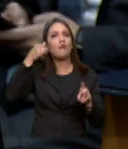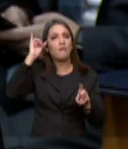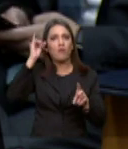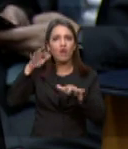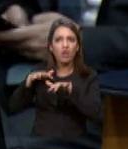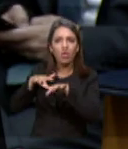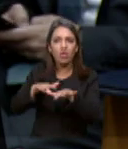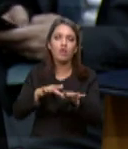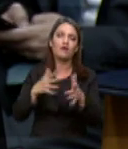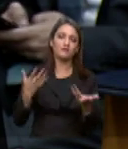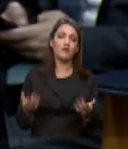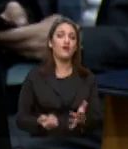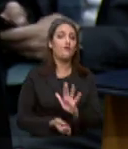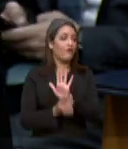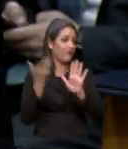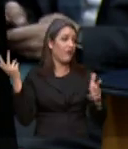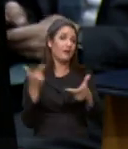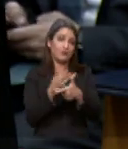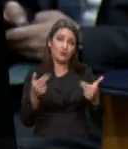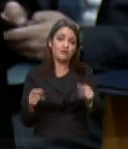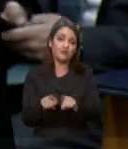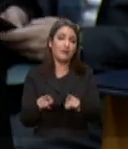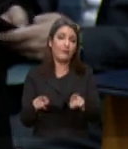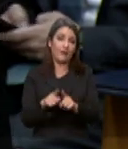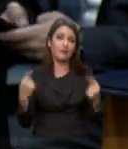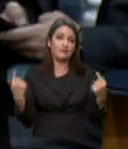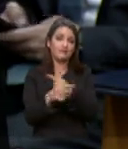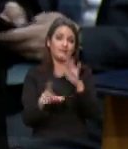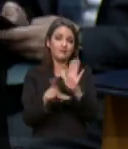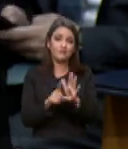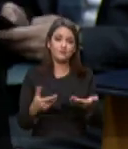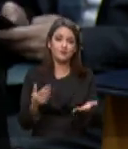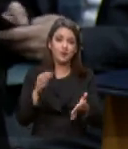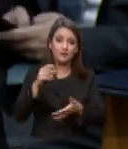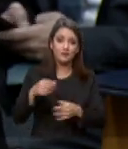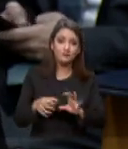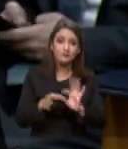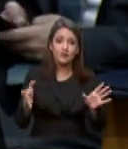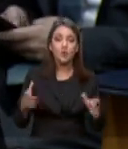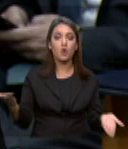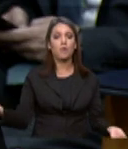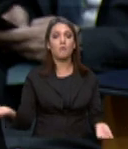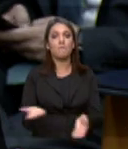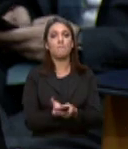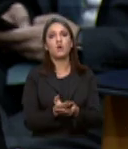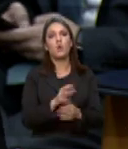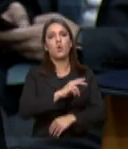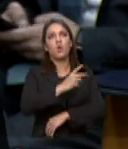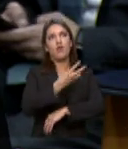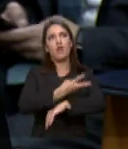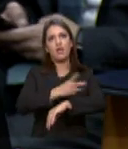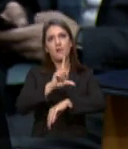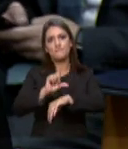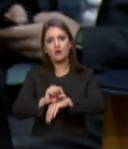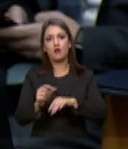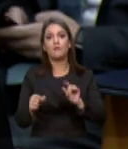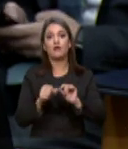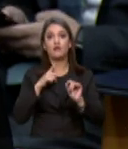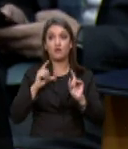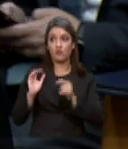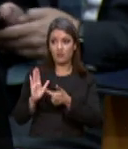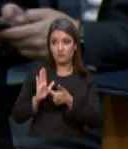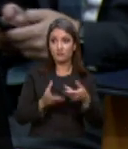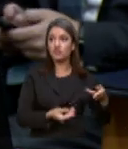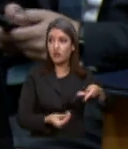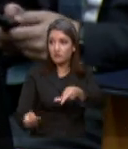diversos atos infralegais passaram a ser emitidos, como é o caso, por exemplo, do despacho interpretativo do IBAMA, que foi levado ao conhecimento